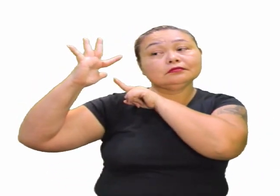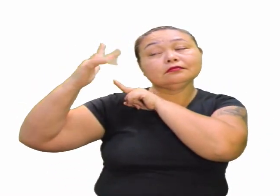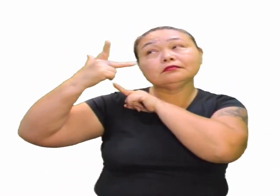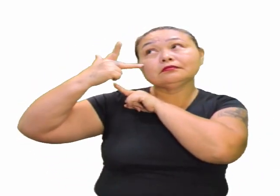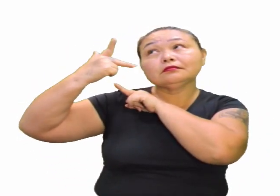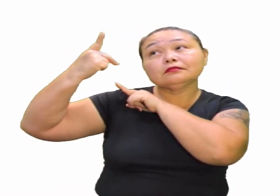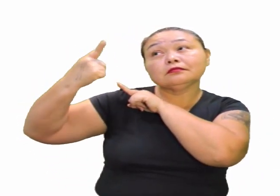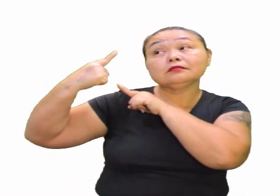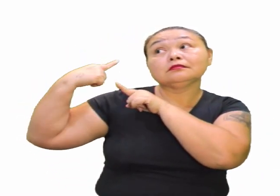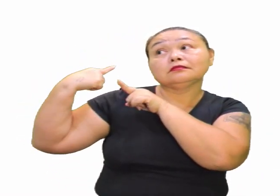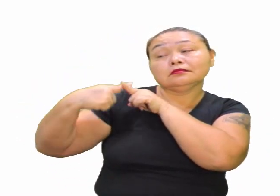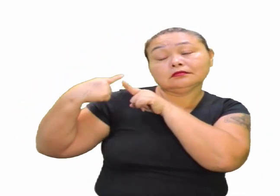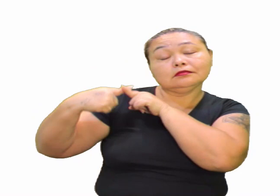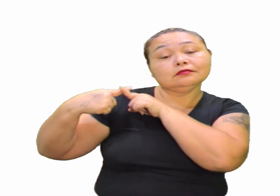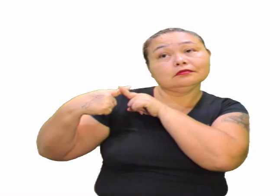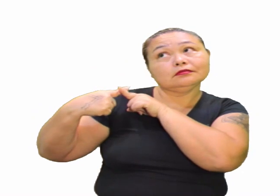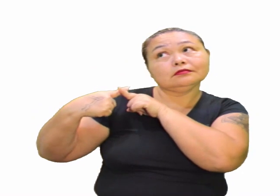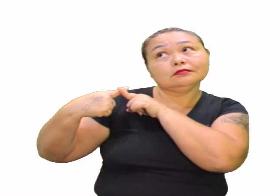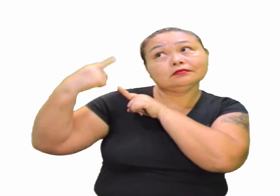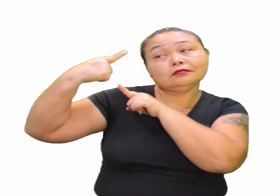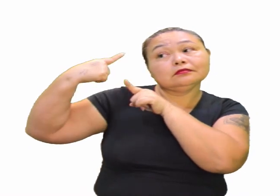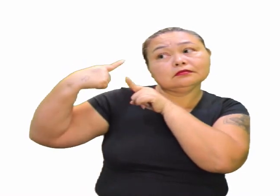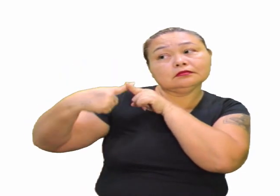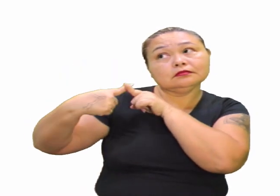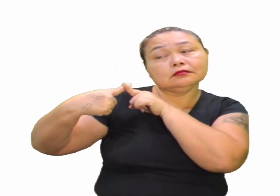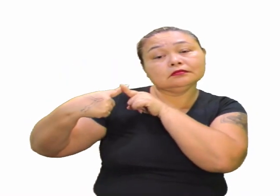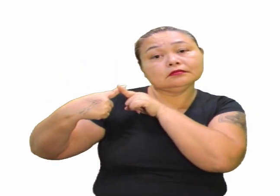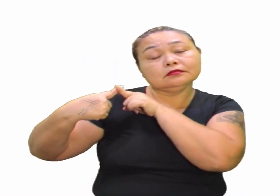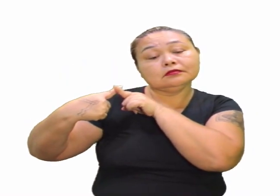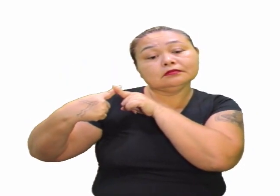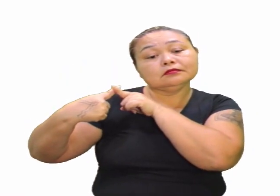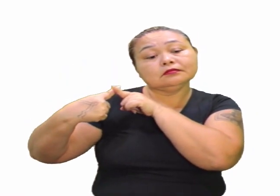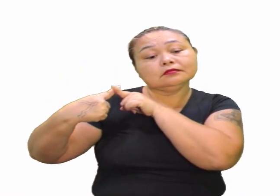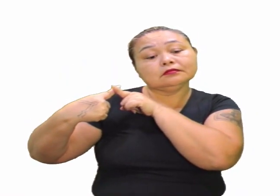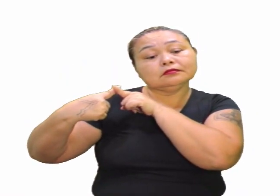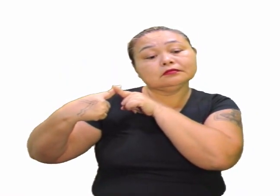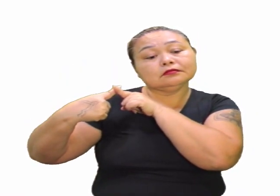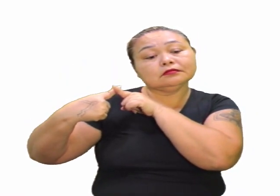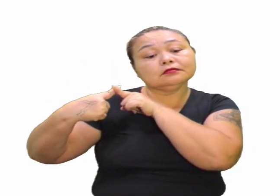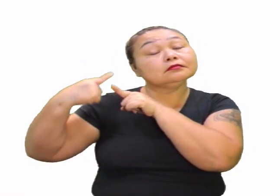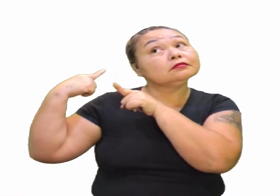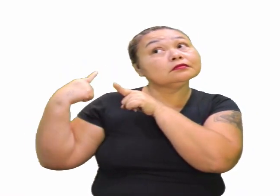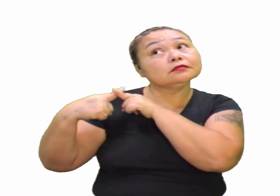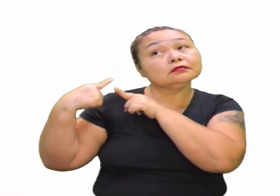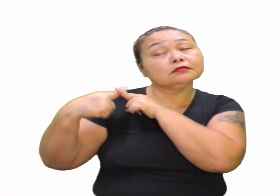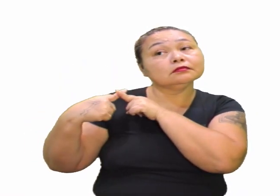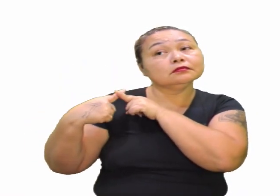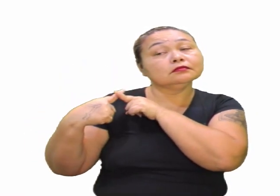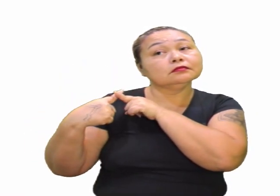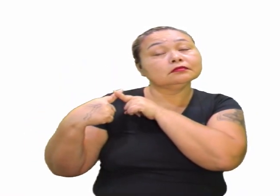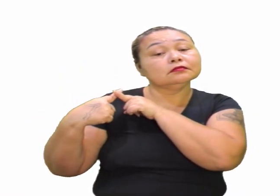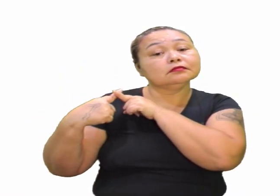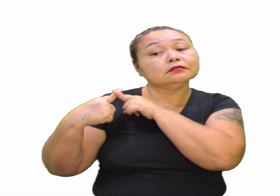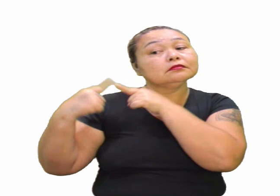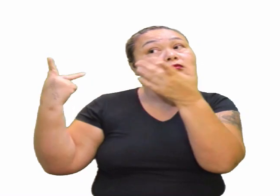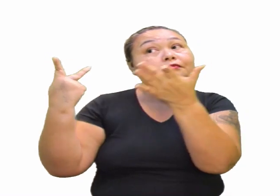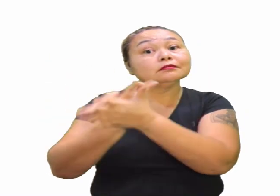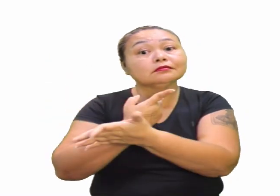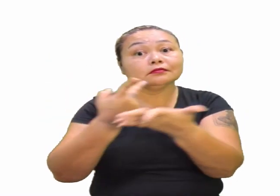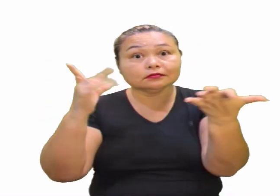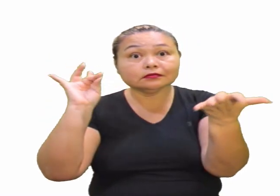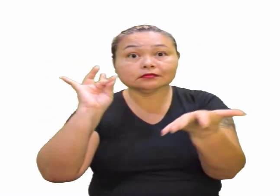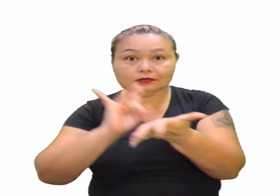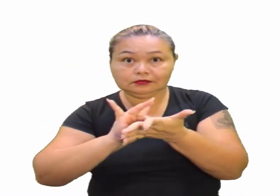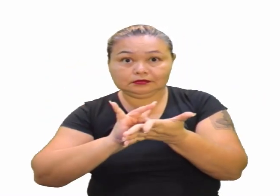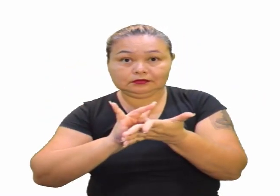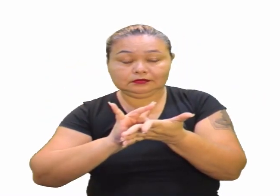diz por quê. Opa, vamos trocar de cor aqui. Por que algo ocorre?